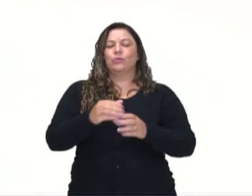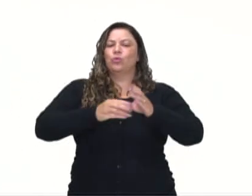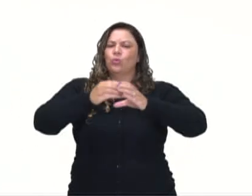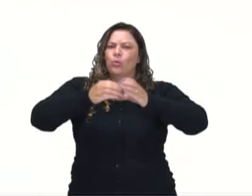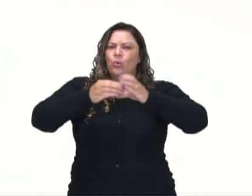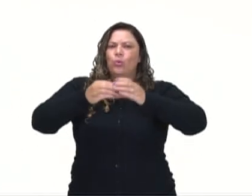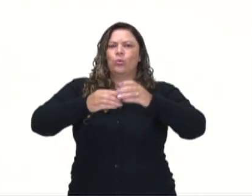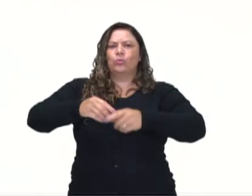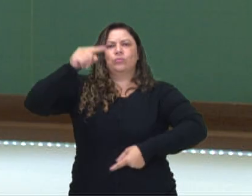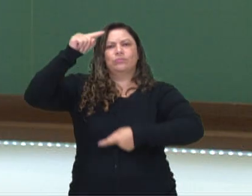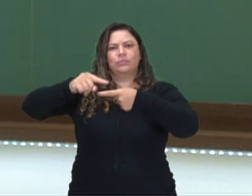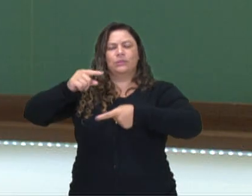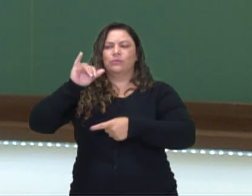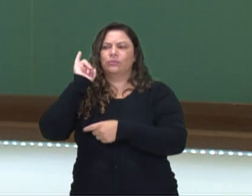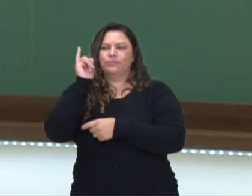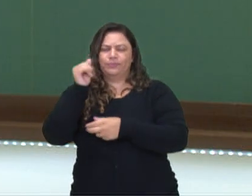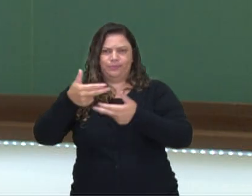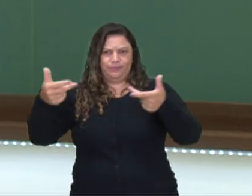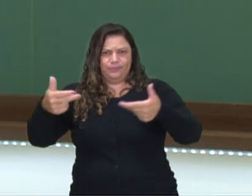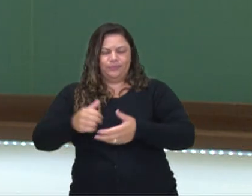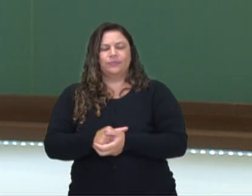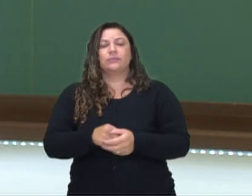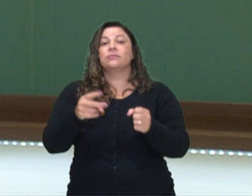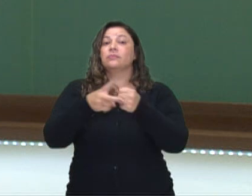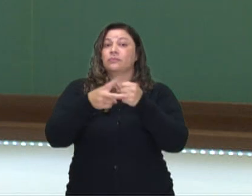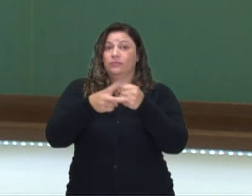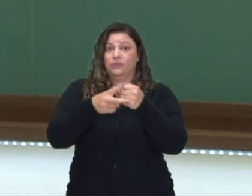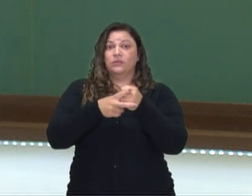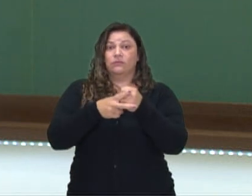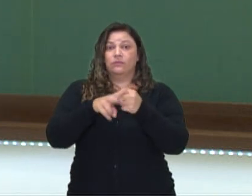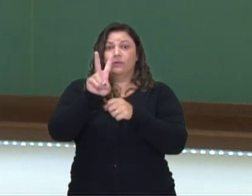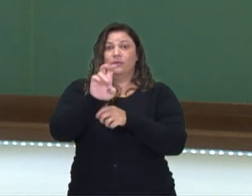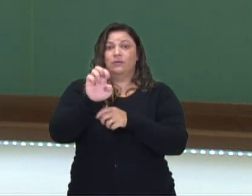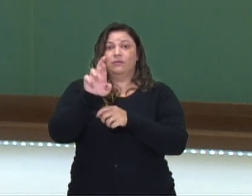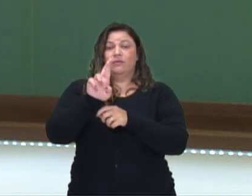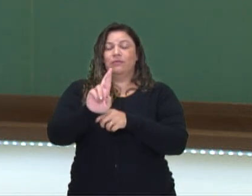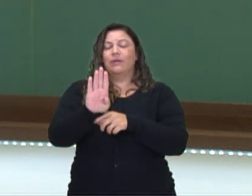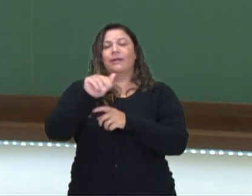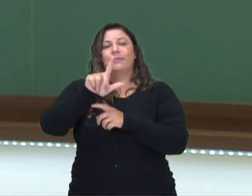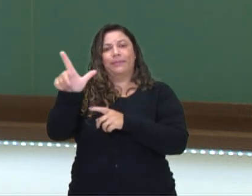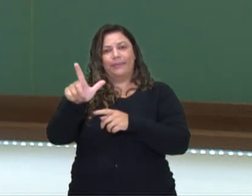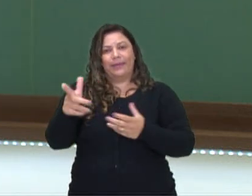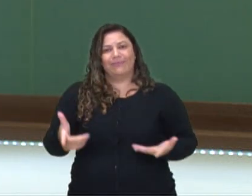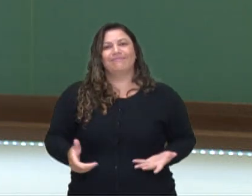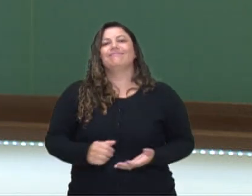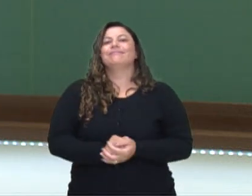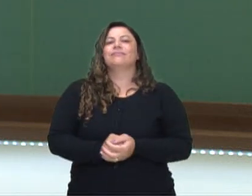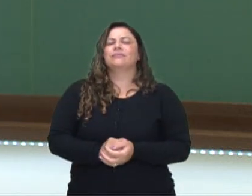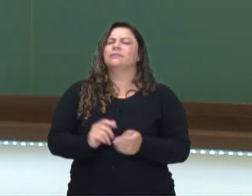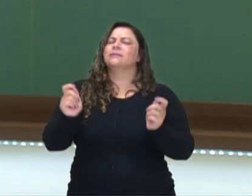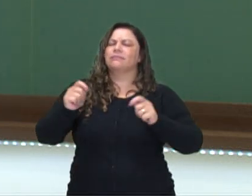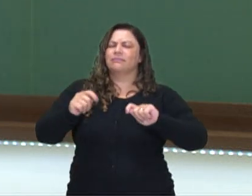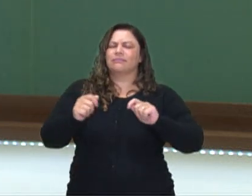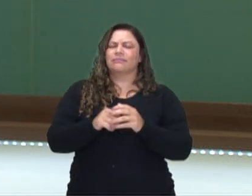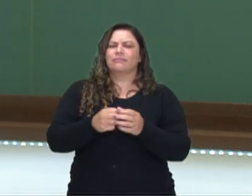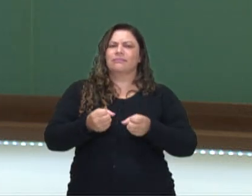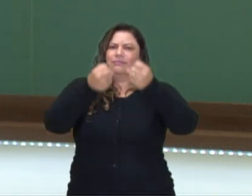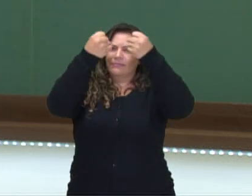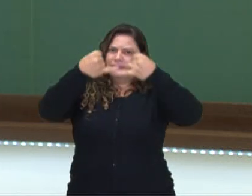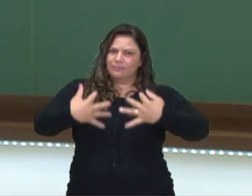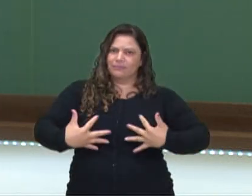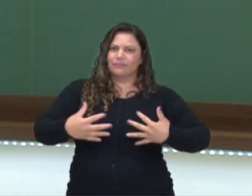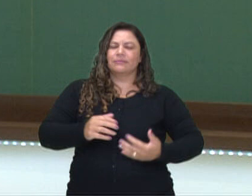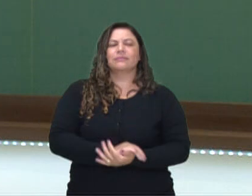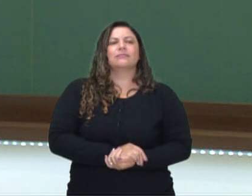Nosso predicado, nesse caso, tem um verbo de ação, um predicado verbal. Isso mesmo, podemos classificá-lo assim.